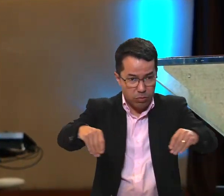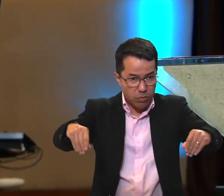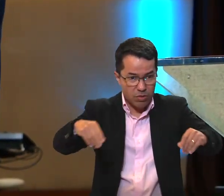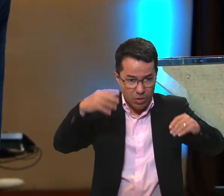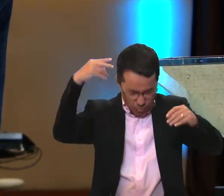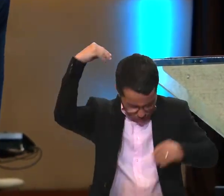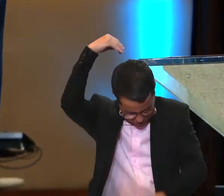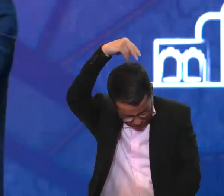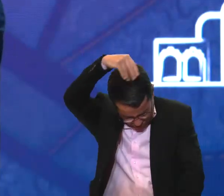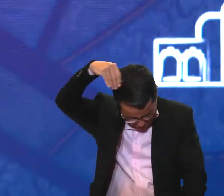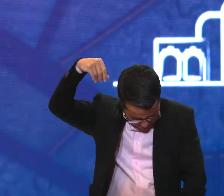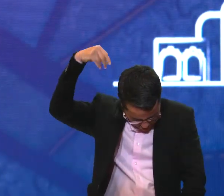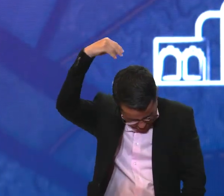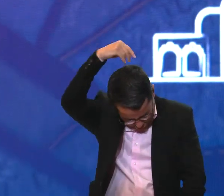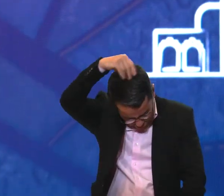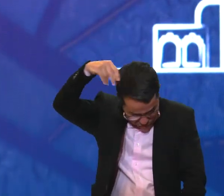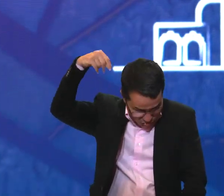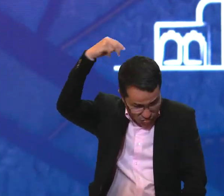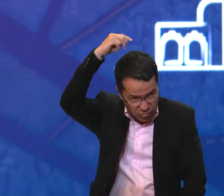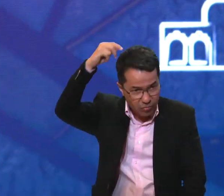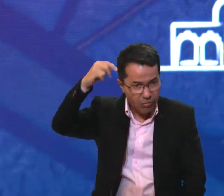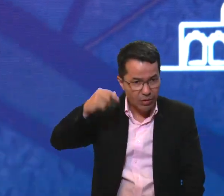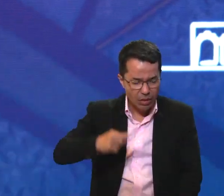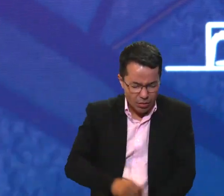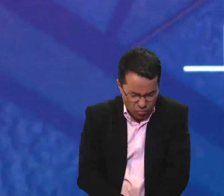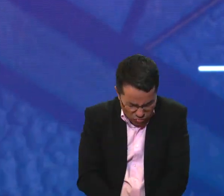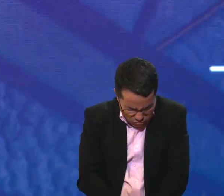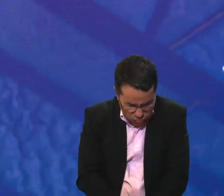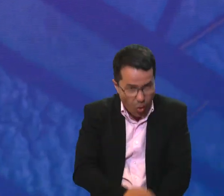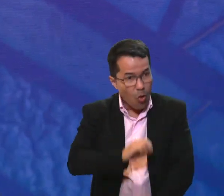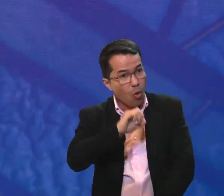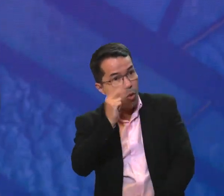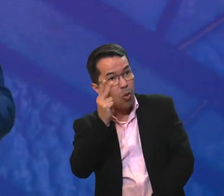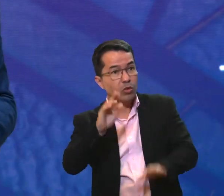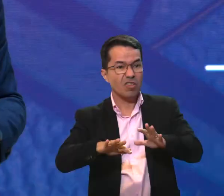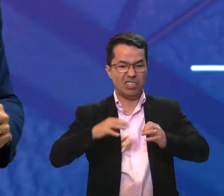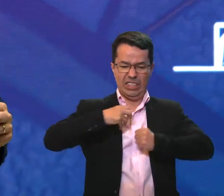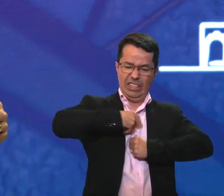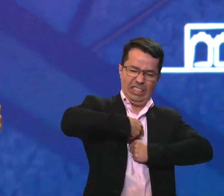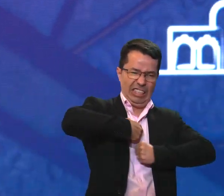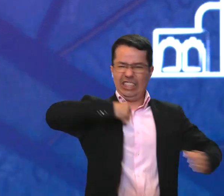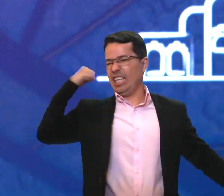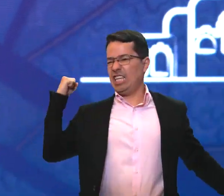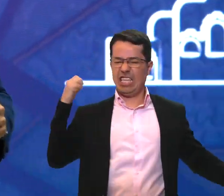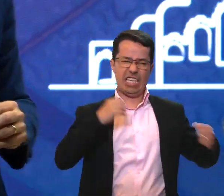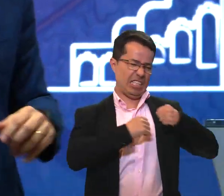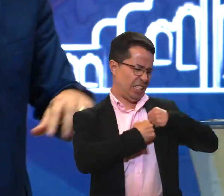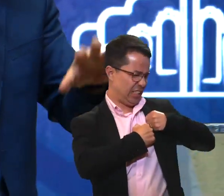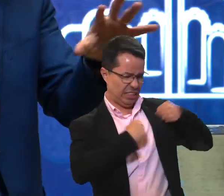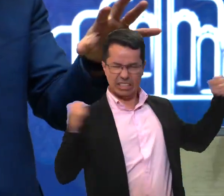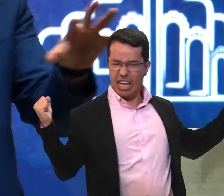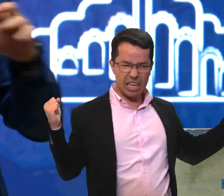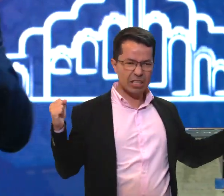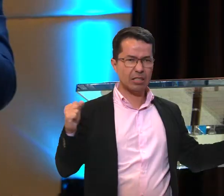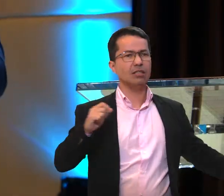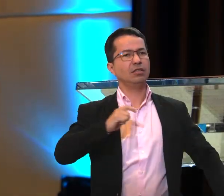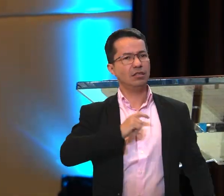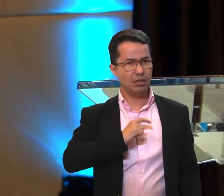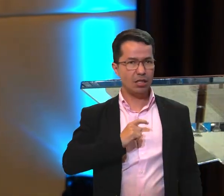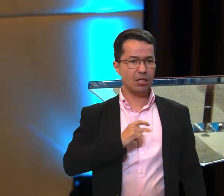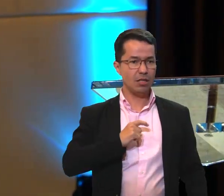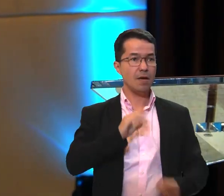vestes. Normalmente, rasgar as vestes estava relacionado com a morte de alguém. Até hoje, se você for na terra de